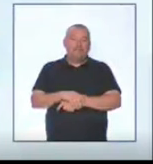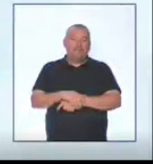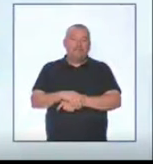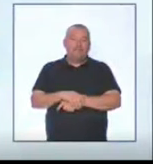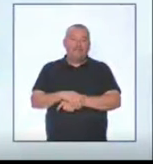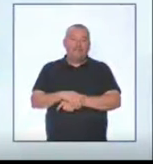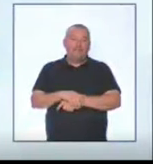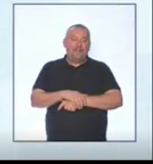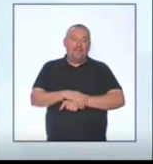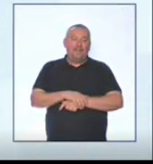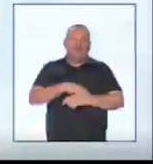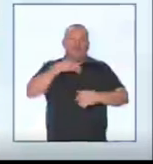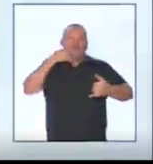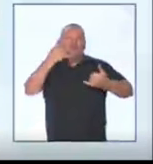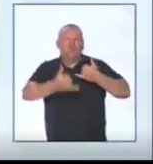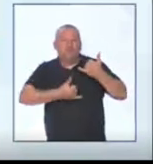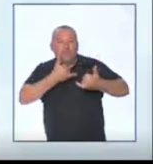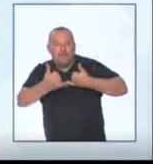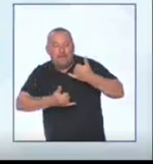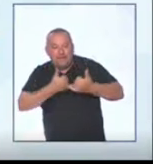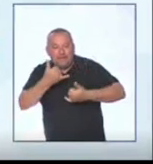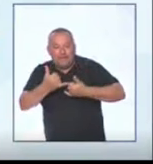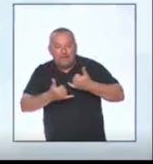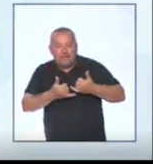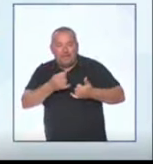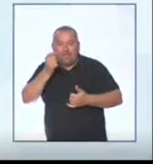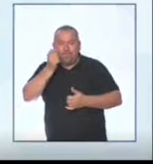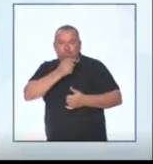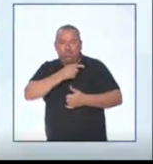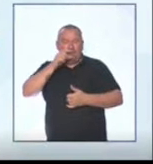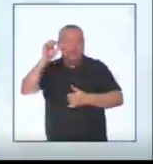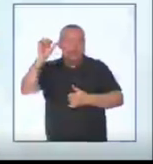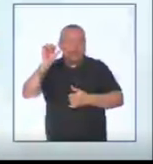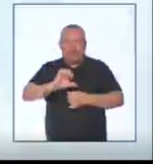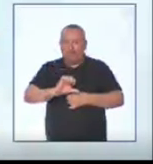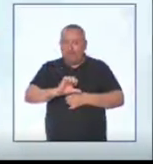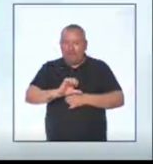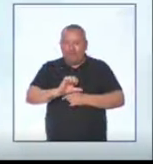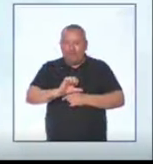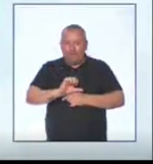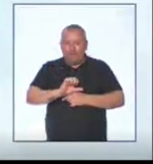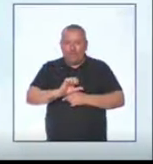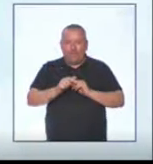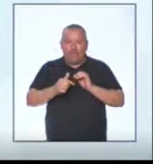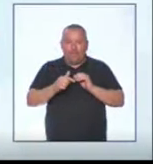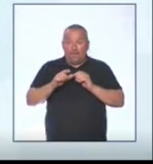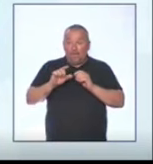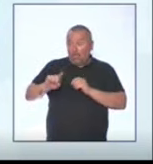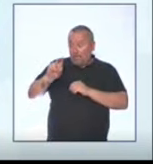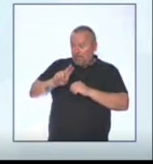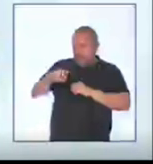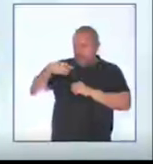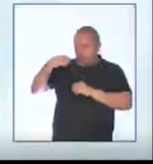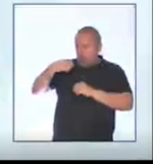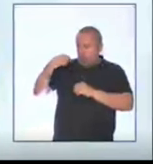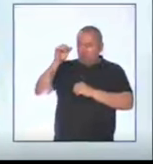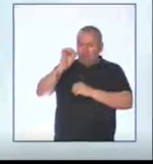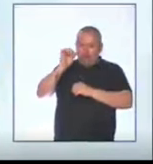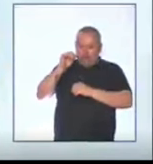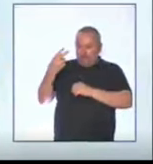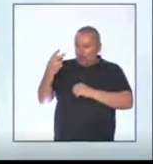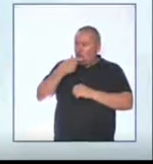Olha lá, brincadeira de mau gosto. Vamos colocar roupa de menina nesses dois